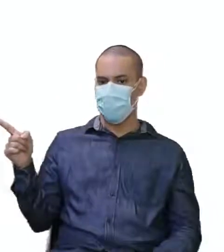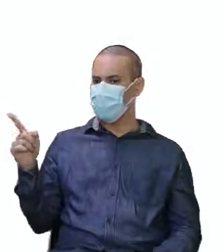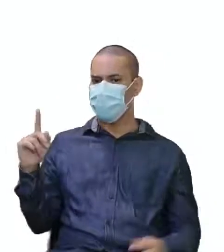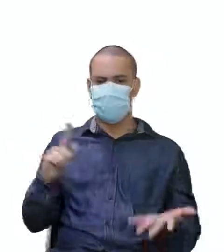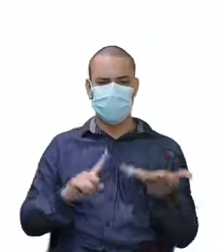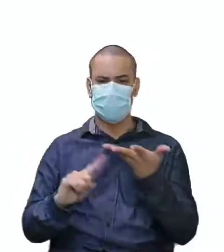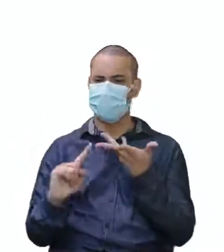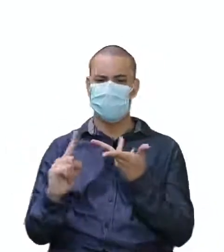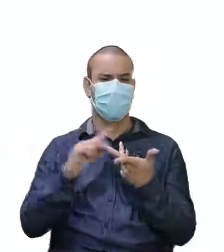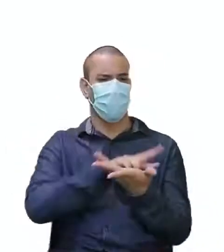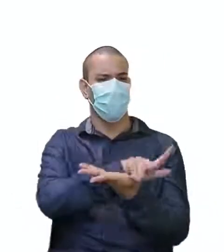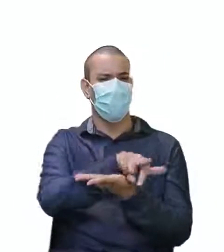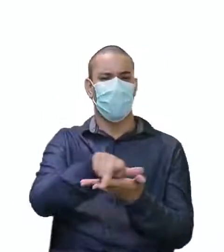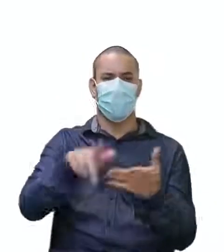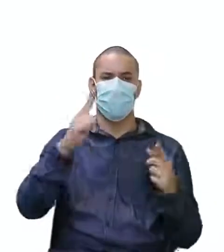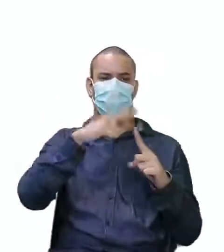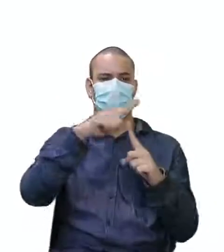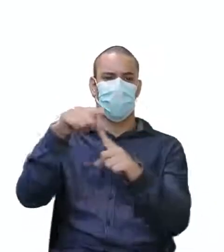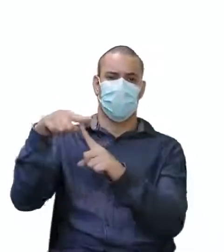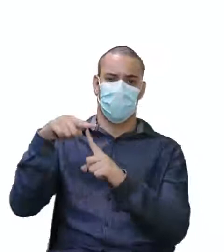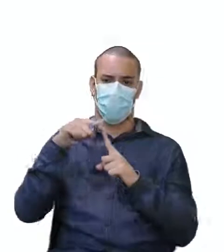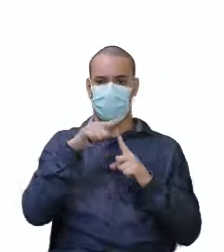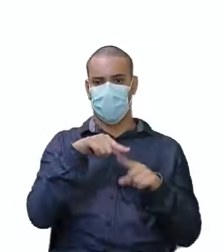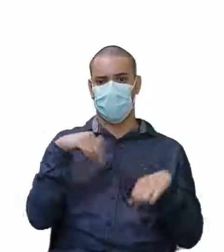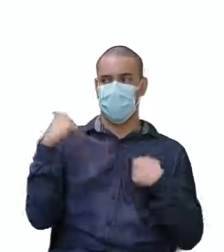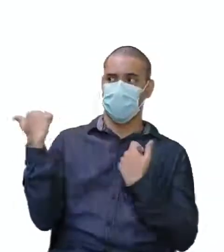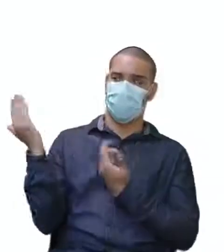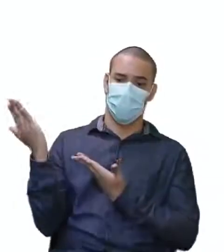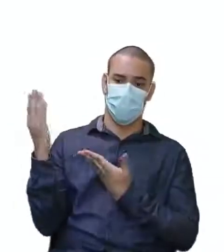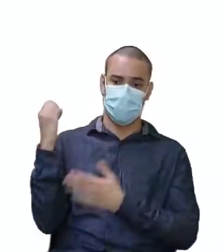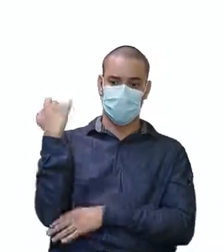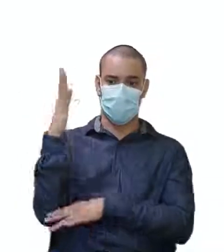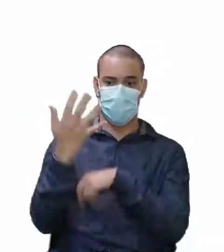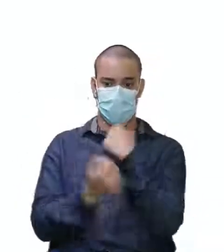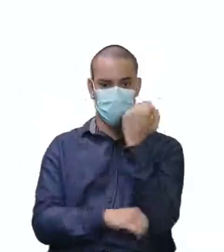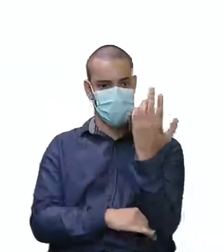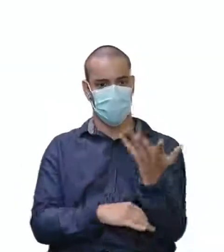selva, enfim. A gente tem vários tipos de hábitat na natureza.